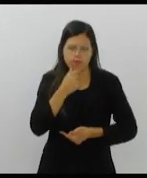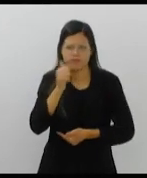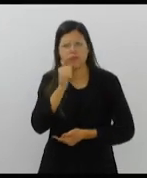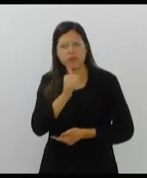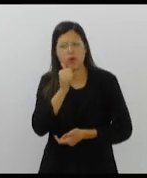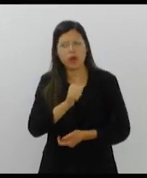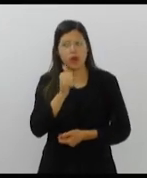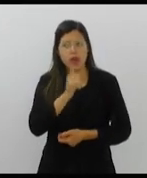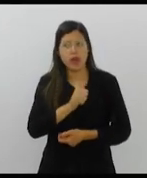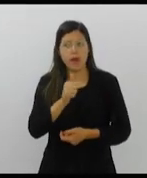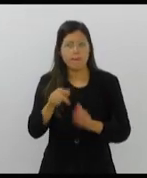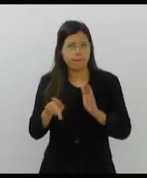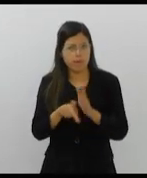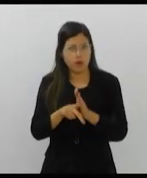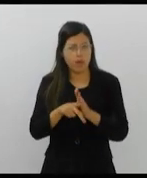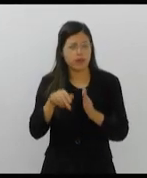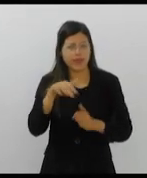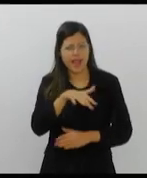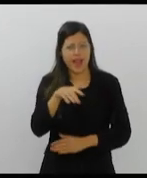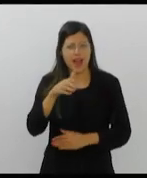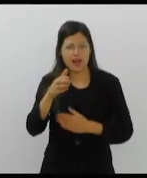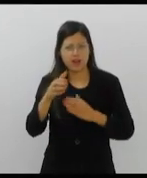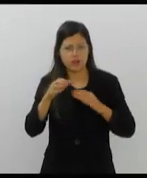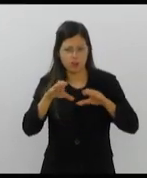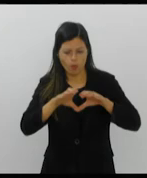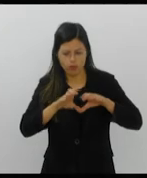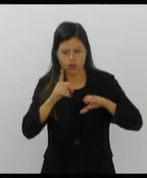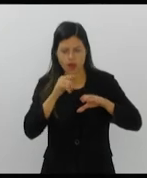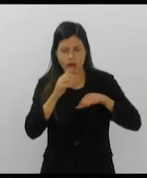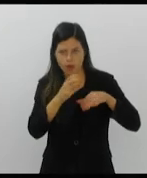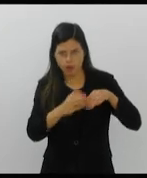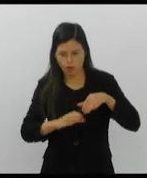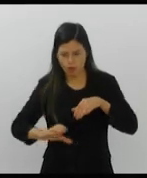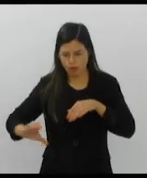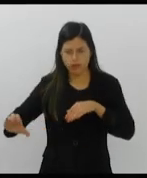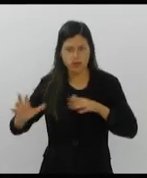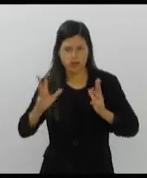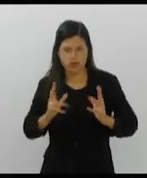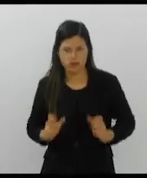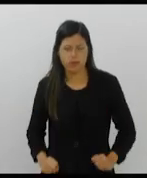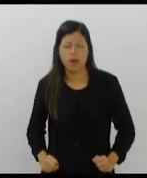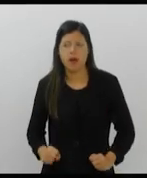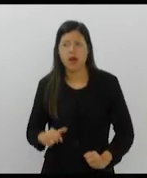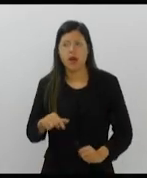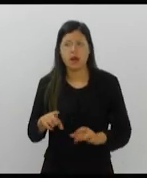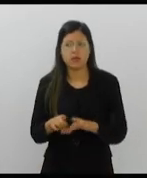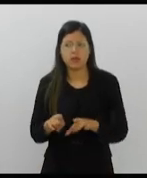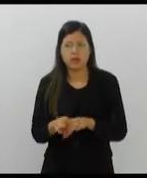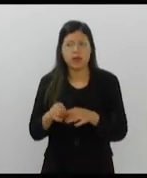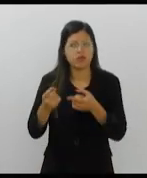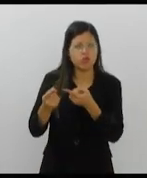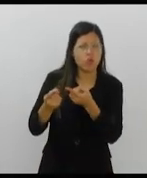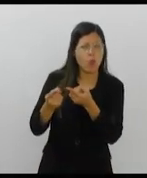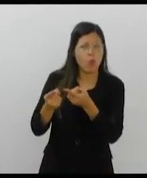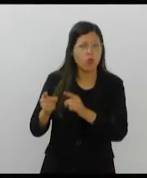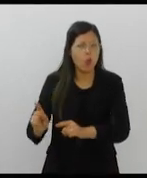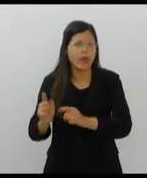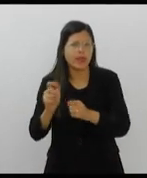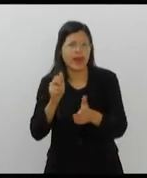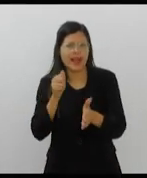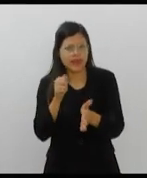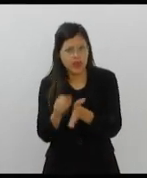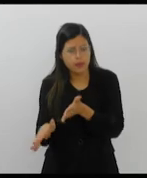do saneamento básico aqui do Rio de Janeiro, por um fortalecimento da luta contra as demissões, contra o